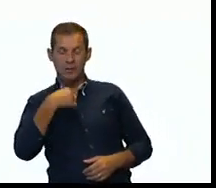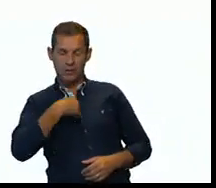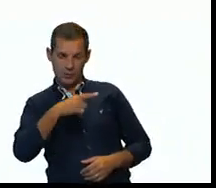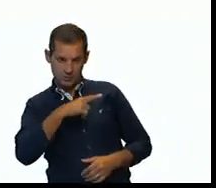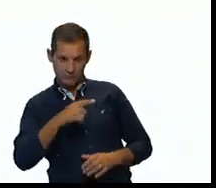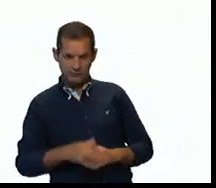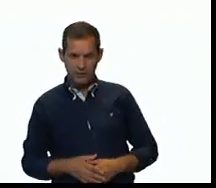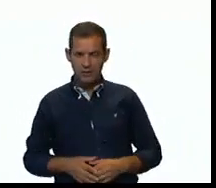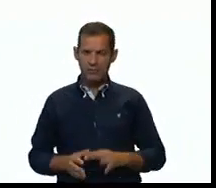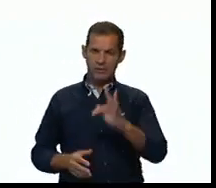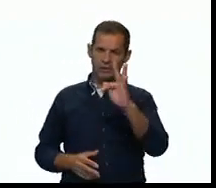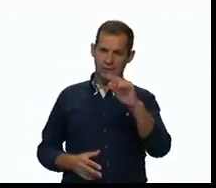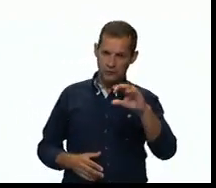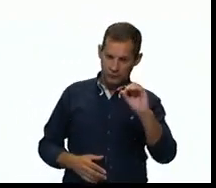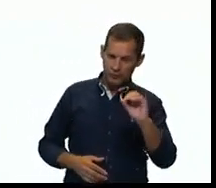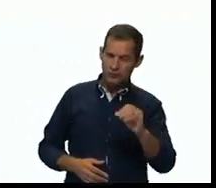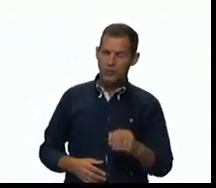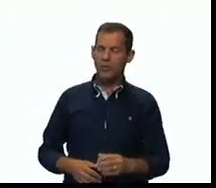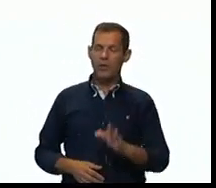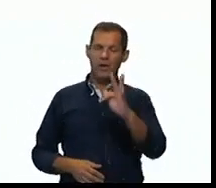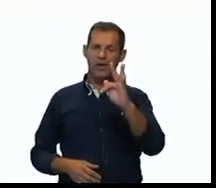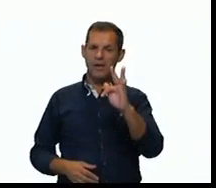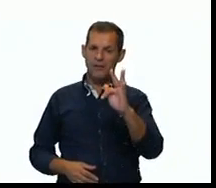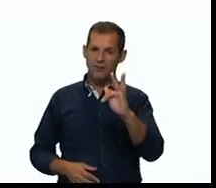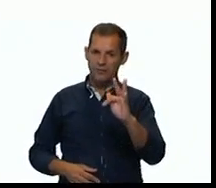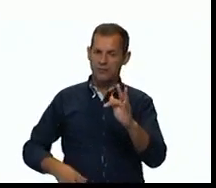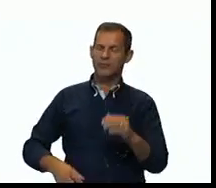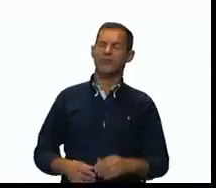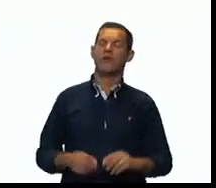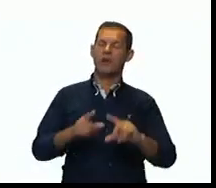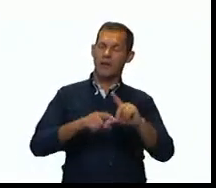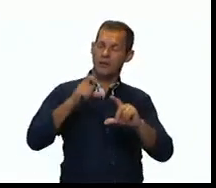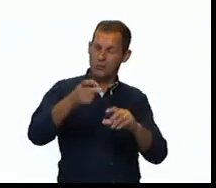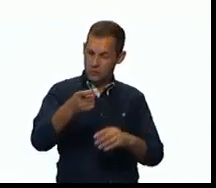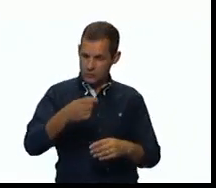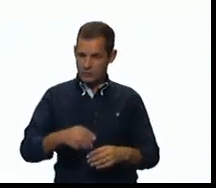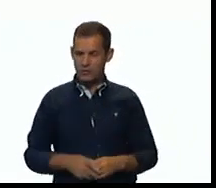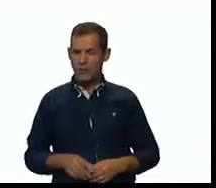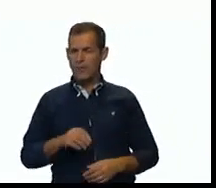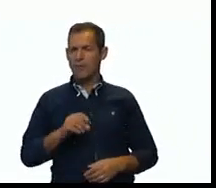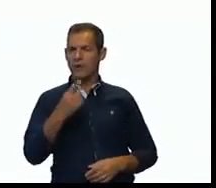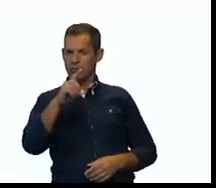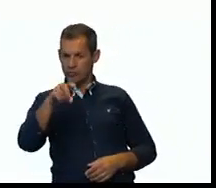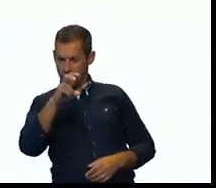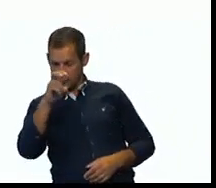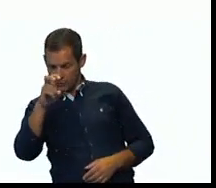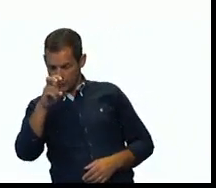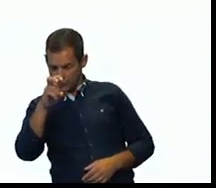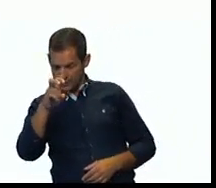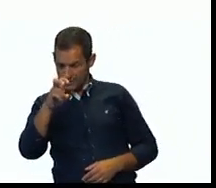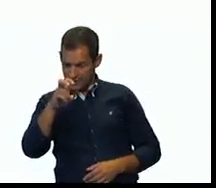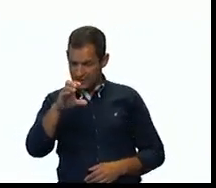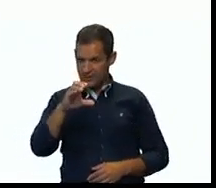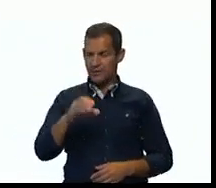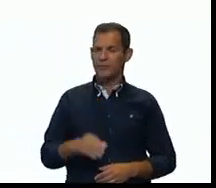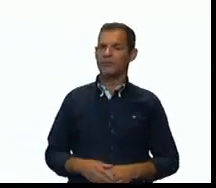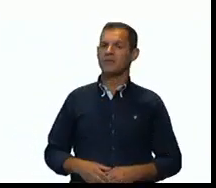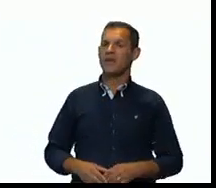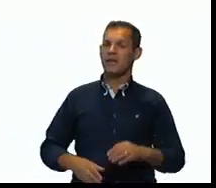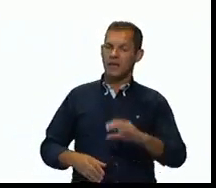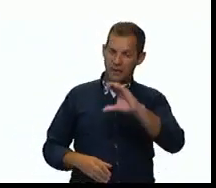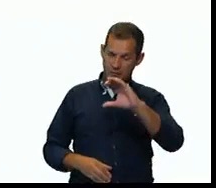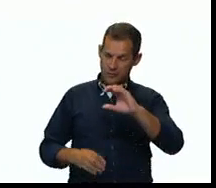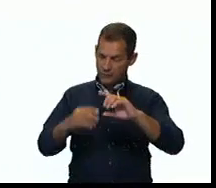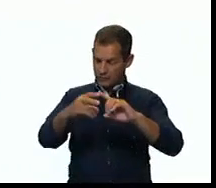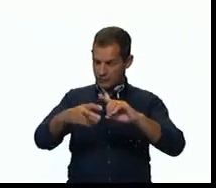tenho aqui a função f maiúsculo de x como sendo 1/2 de x ao quadrado mais c. E eu estou buscando